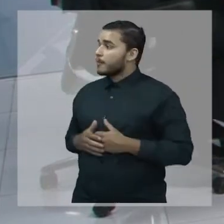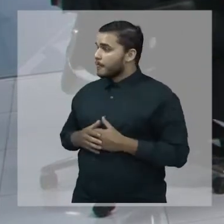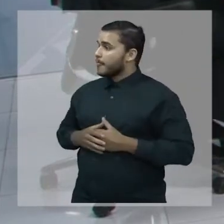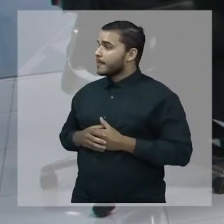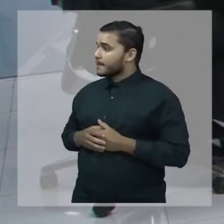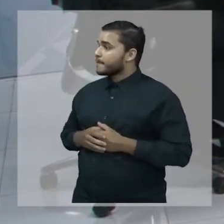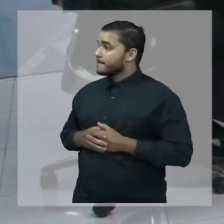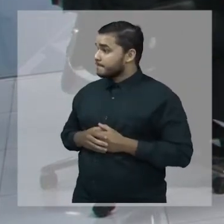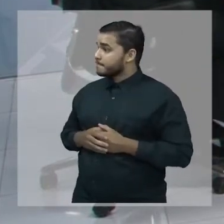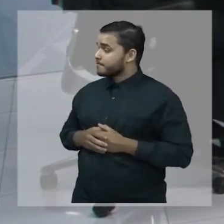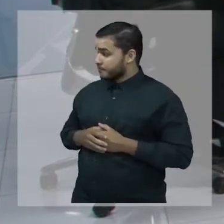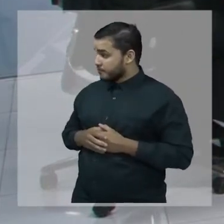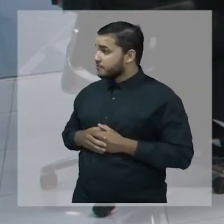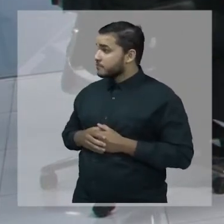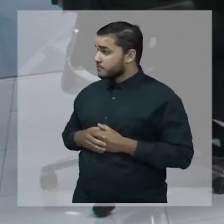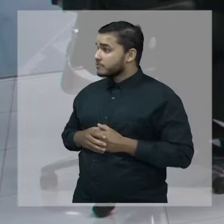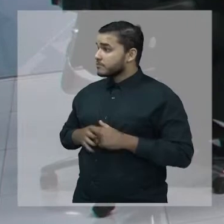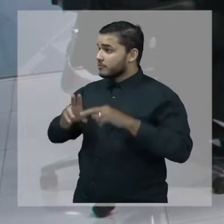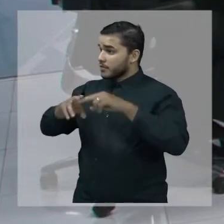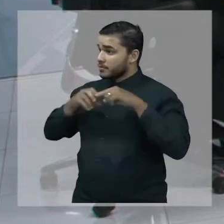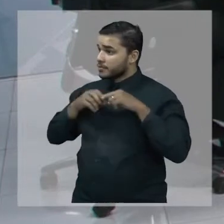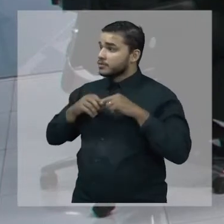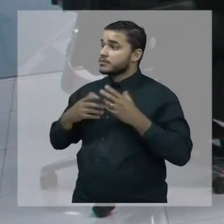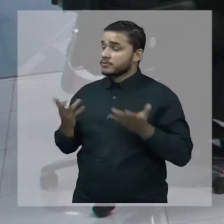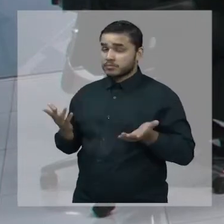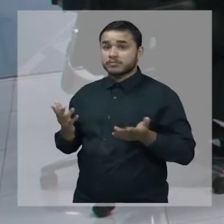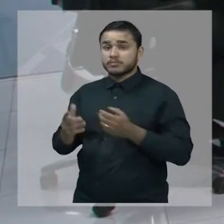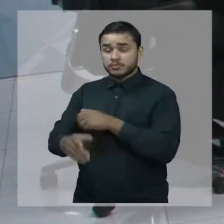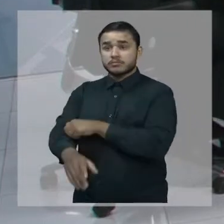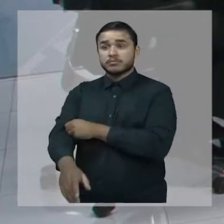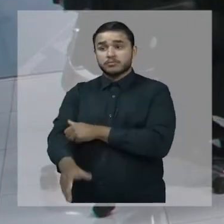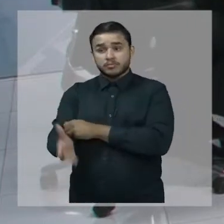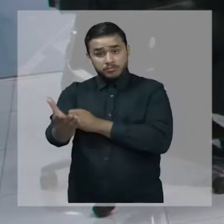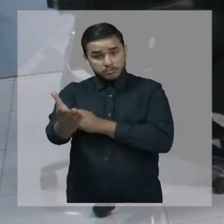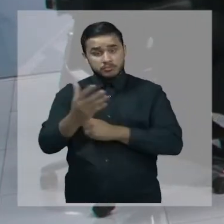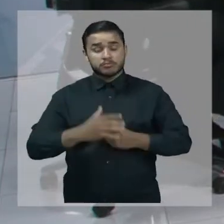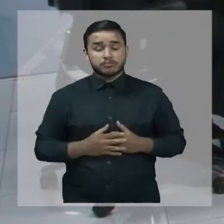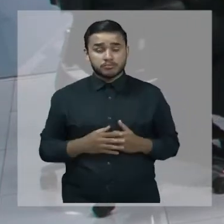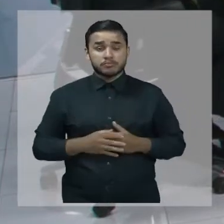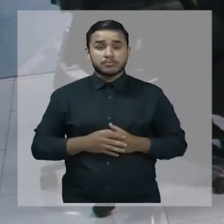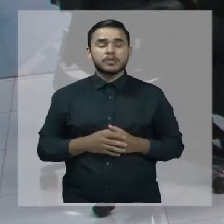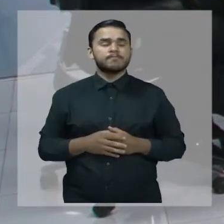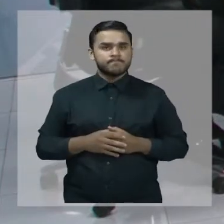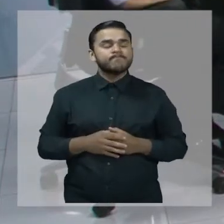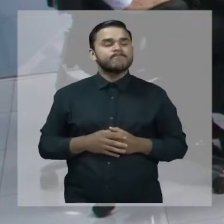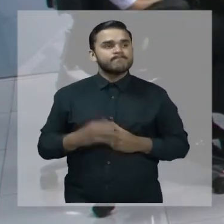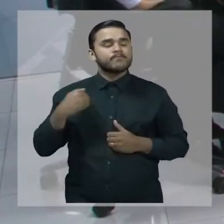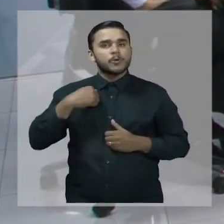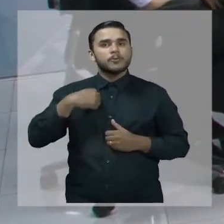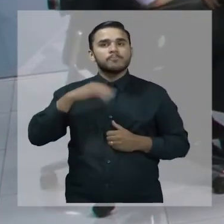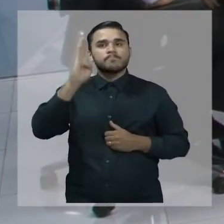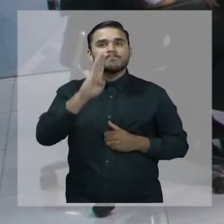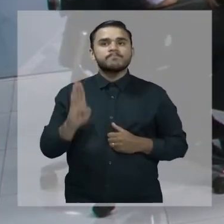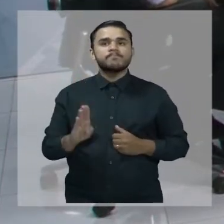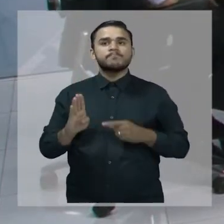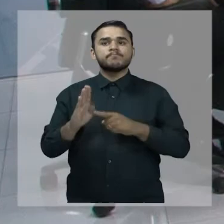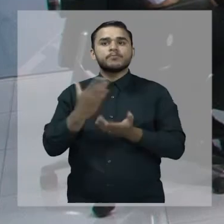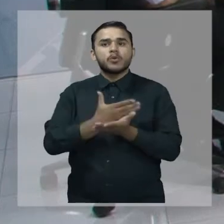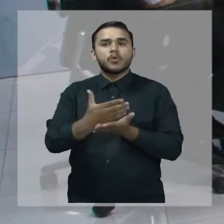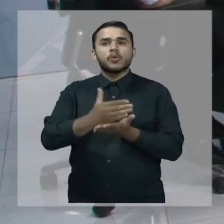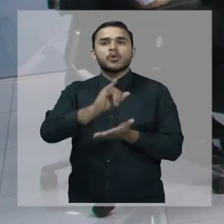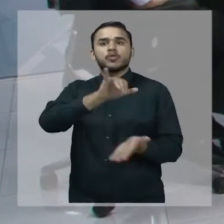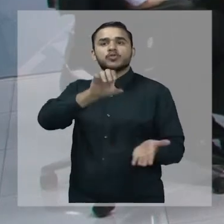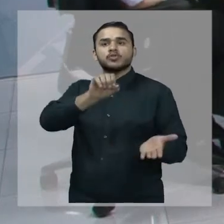Tem, o mercado aqui do Maia tem um poder determinante nessa distorção, claro. É verdade. Eu acho que o Brasil, Adalto, está passando por um momento muito,